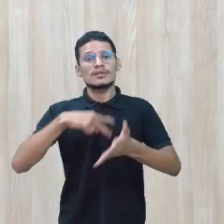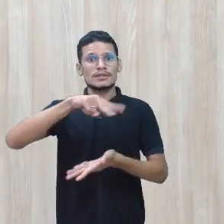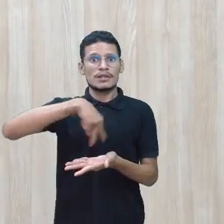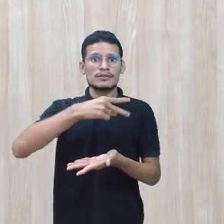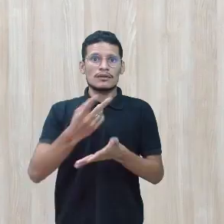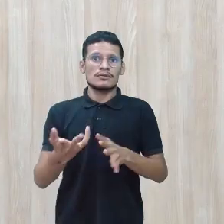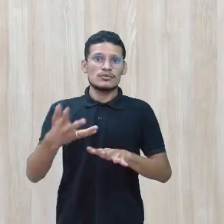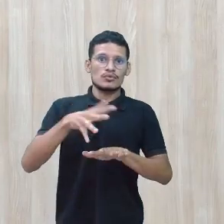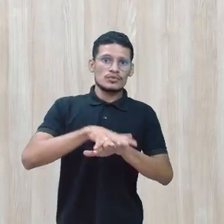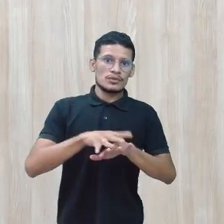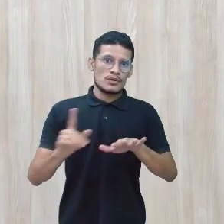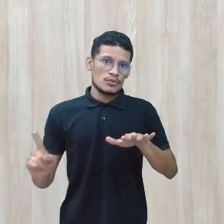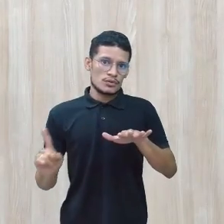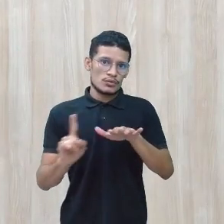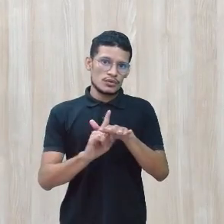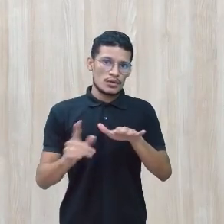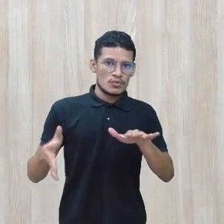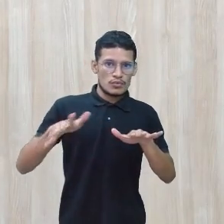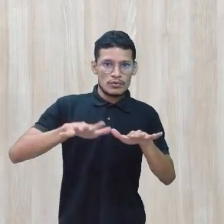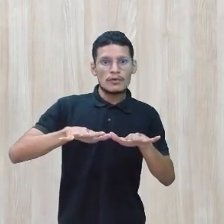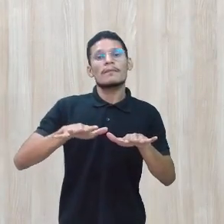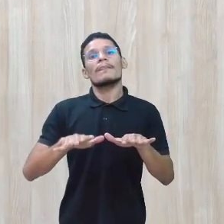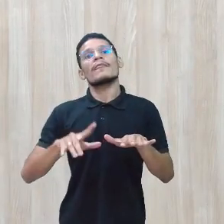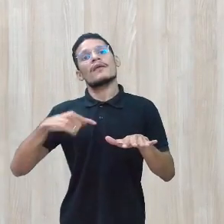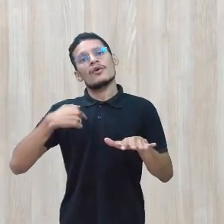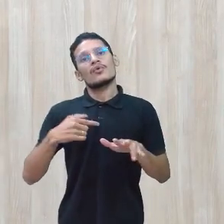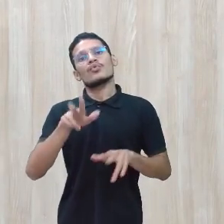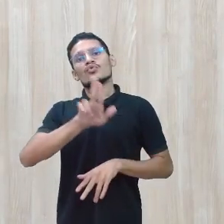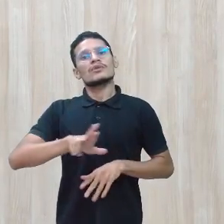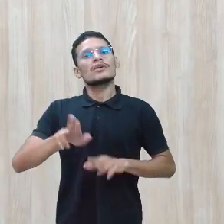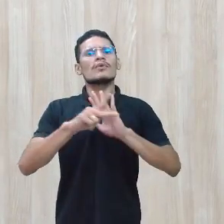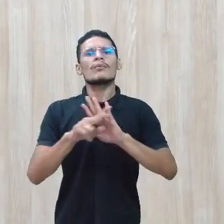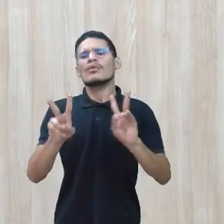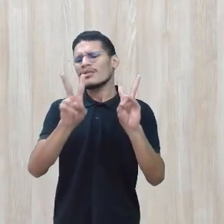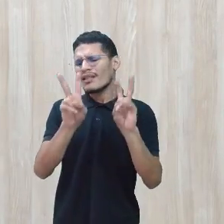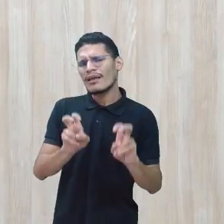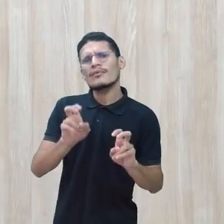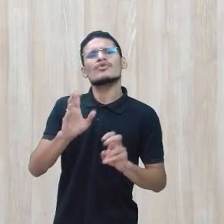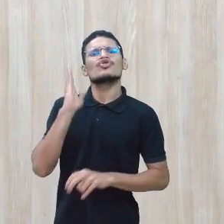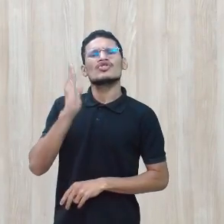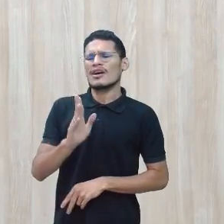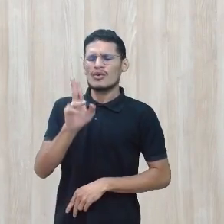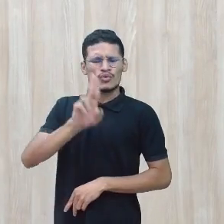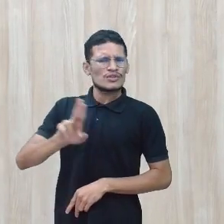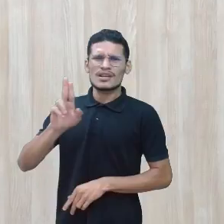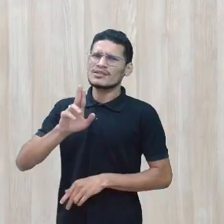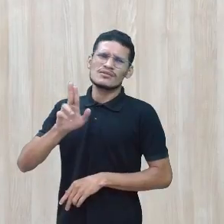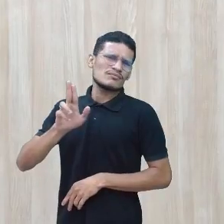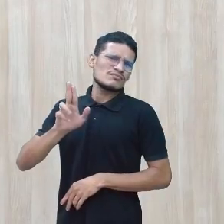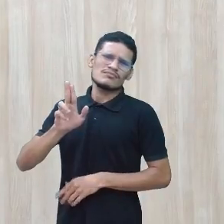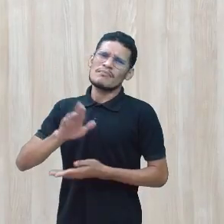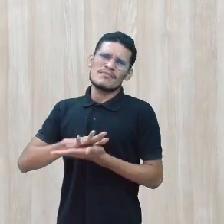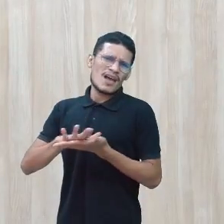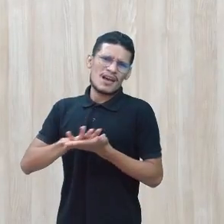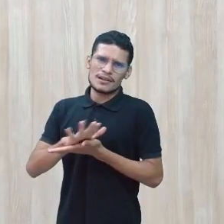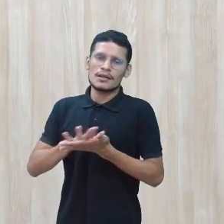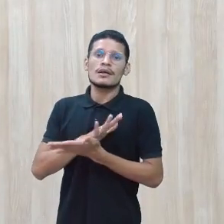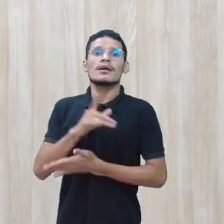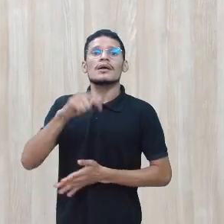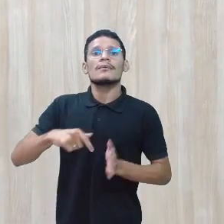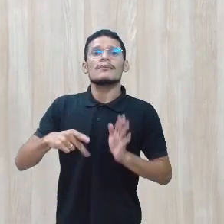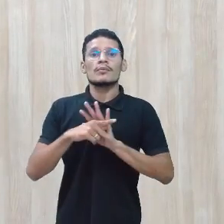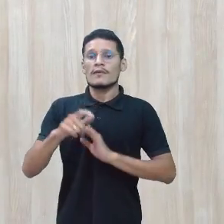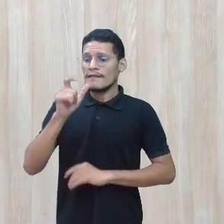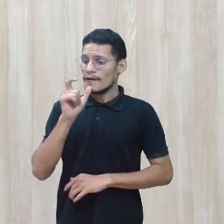E aí eu utilizei um termo que já está em desuso há muito tempo, né? Por exemplo, eu falei que